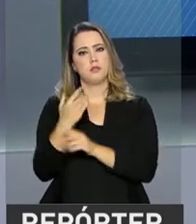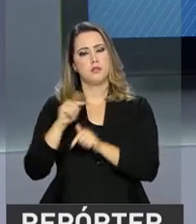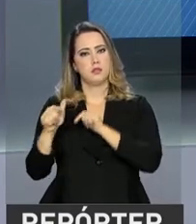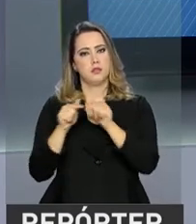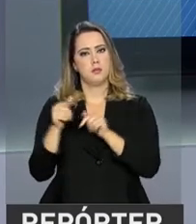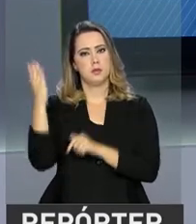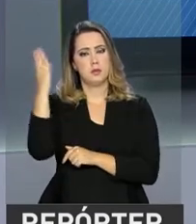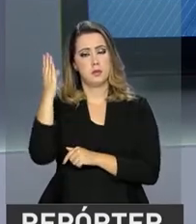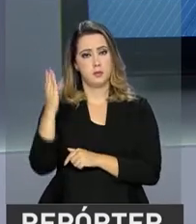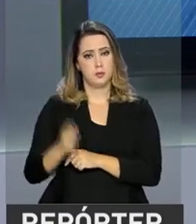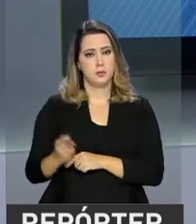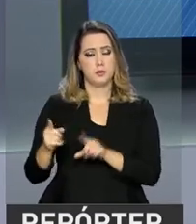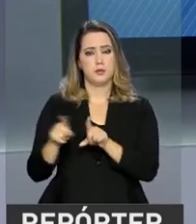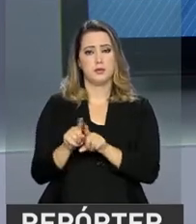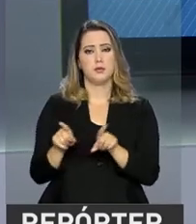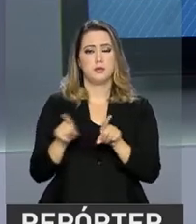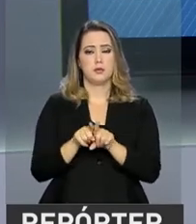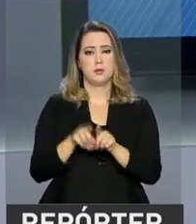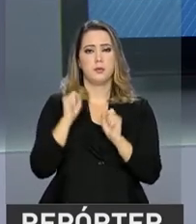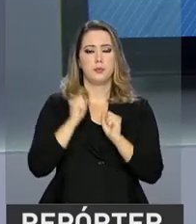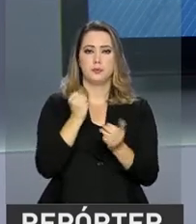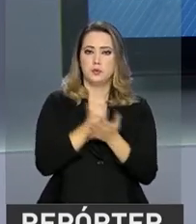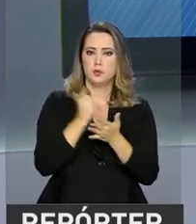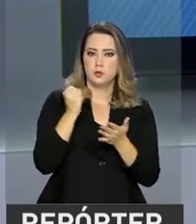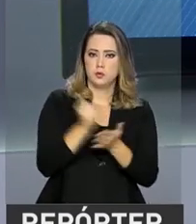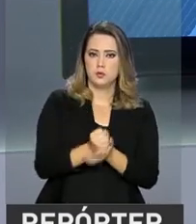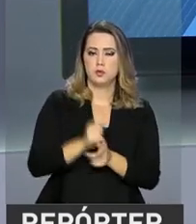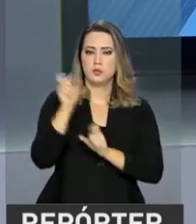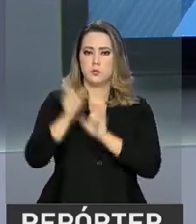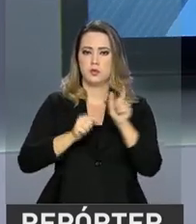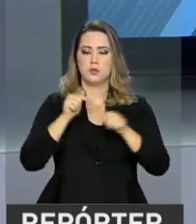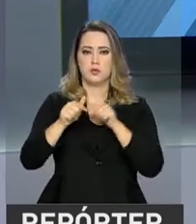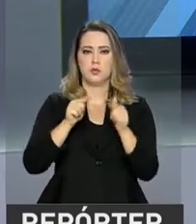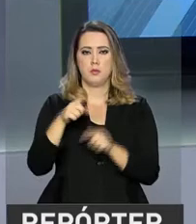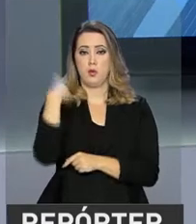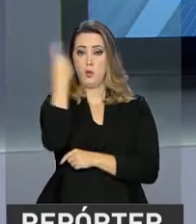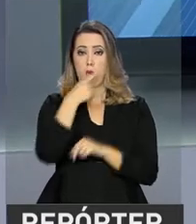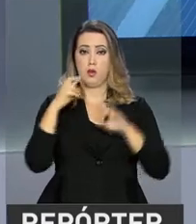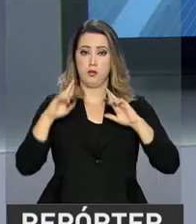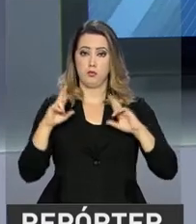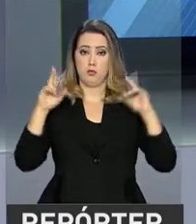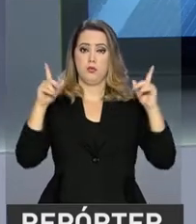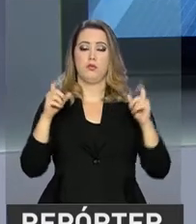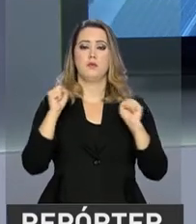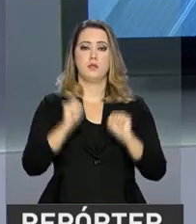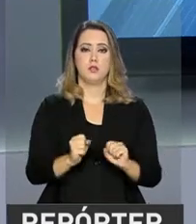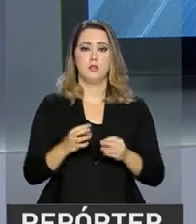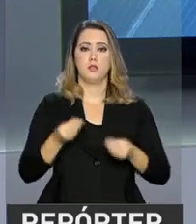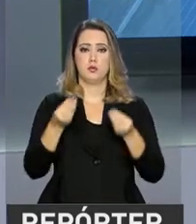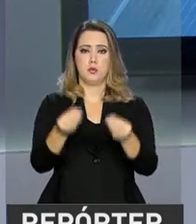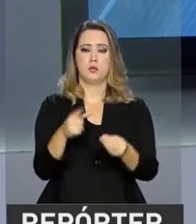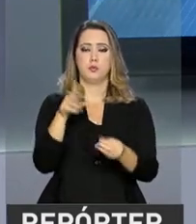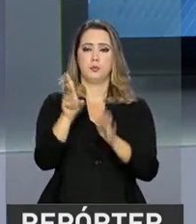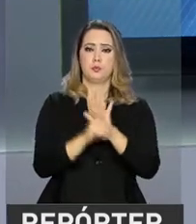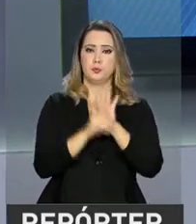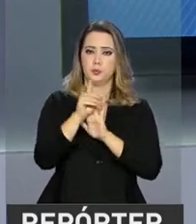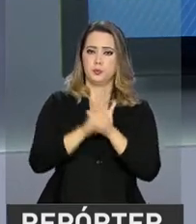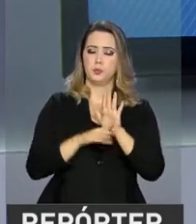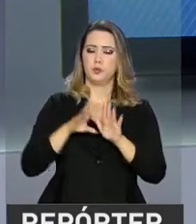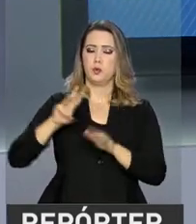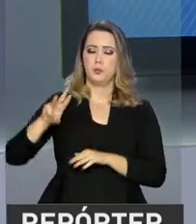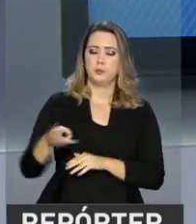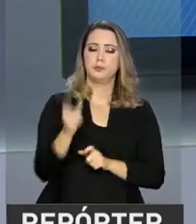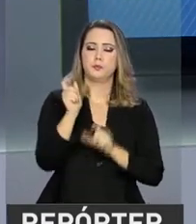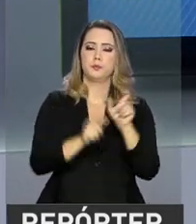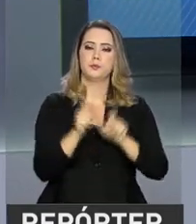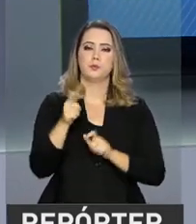Ainda segundo Nogueira, a possibilidade de contratação de trabalhadores intermitentes vai garantir direitos para milhões de brasileiros que hoje